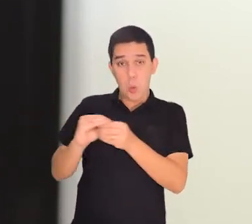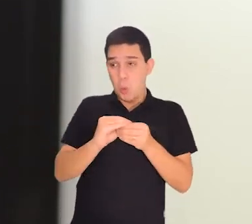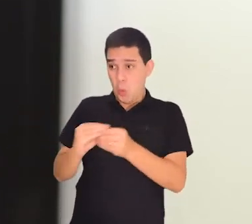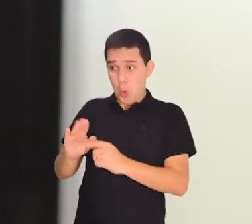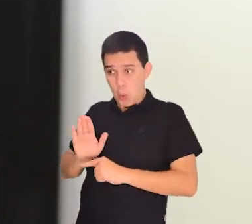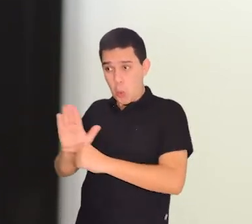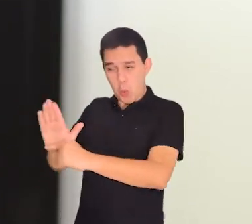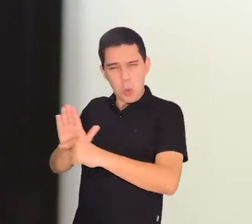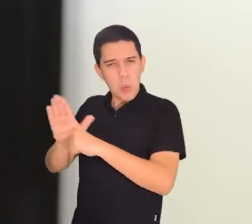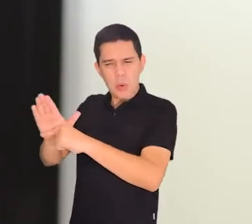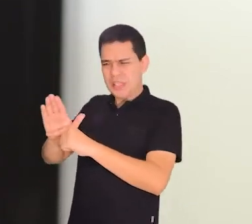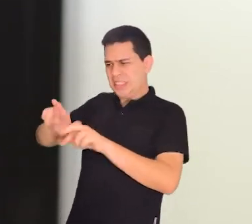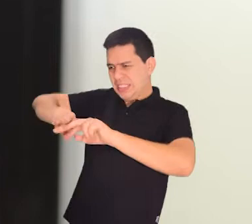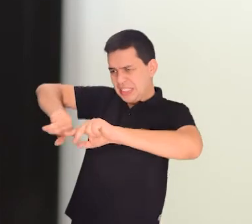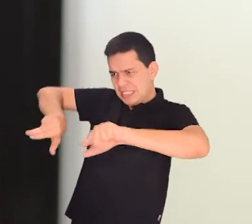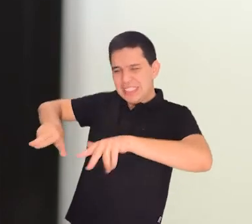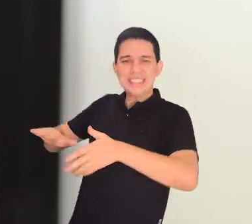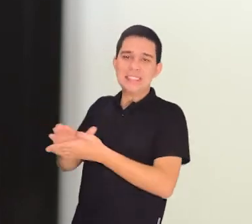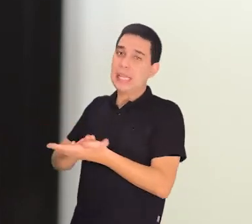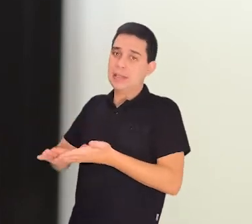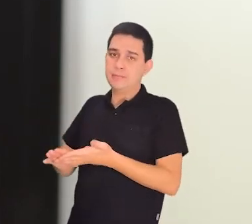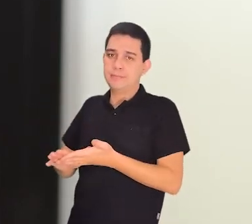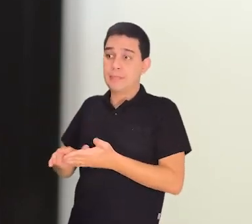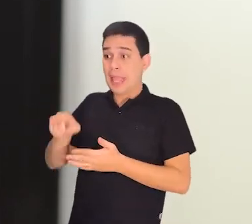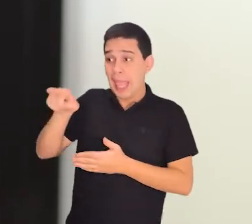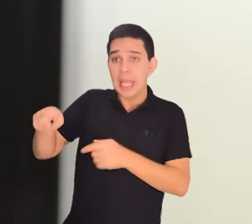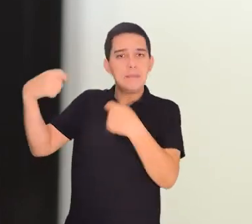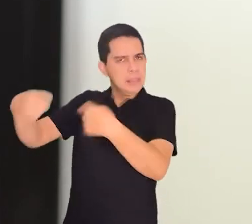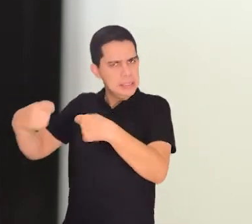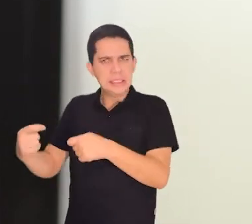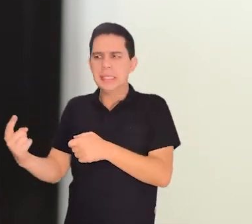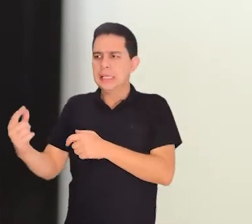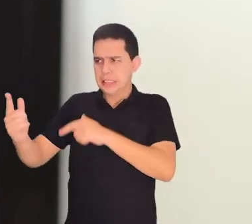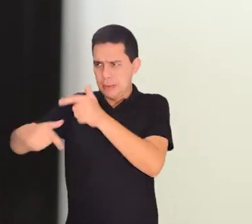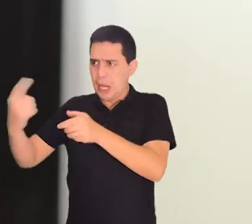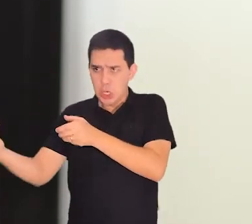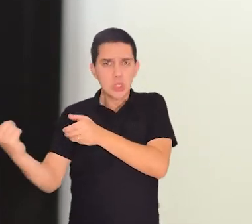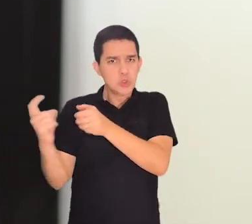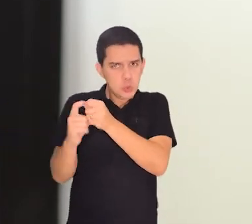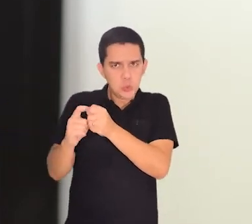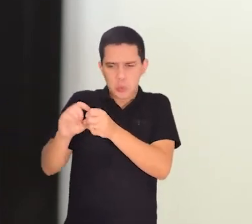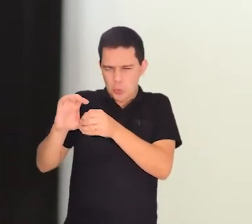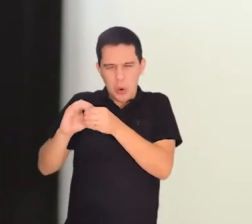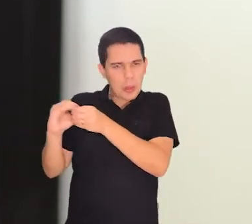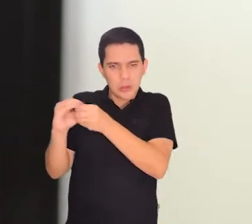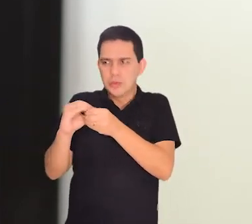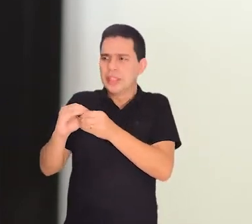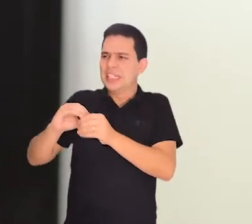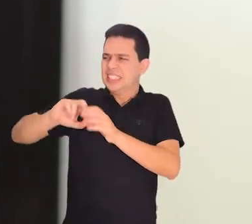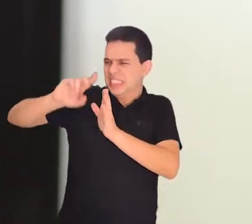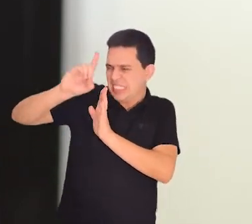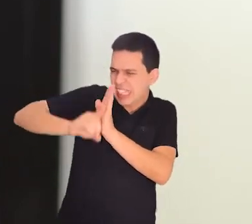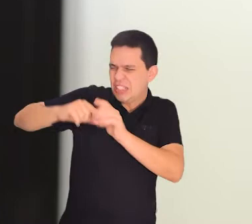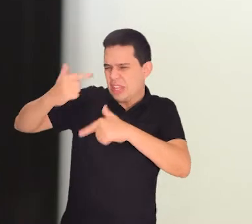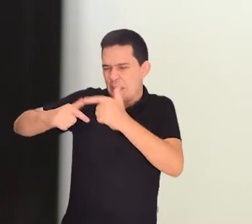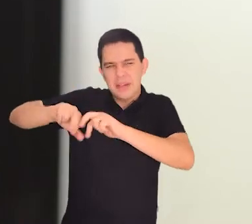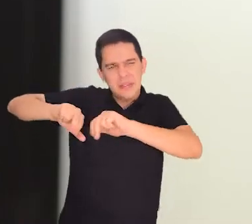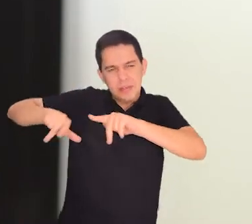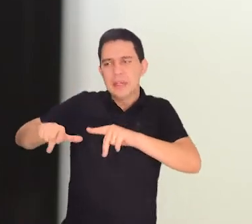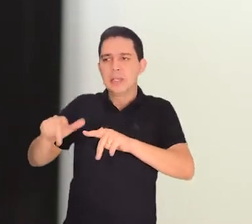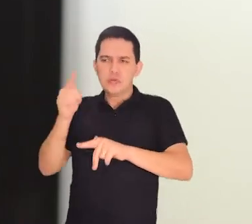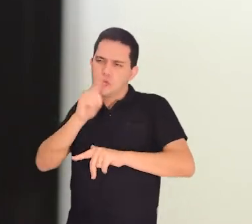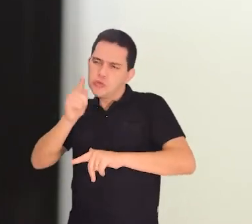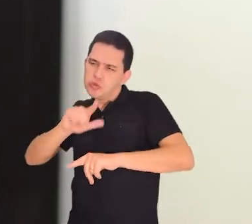nessa situação de seletista, recebendo todos os direitos trabalhistas, mas, na verdade, está ali, né, de uma